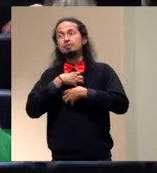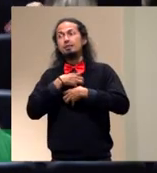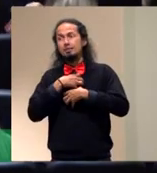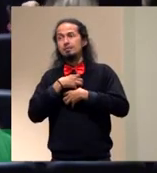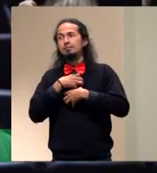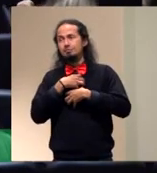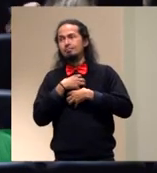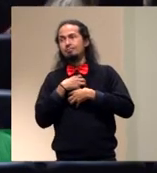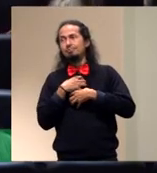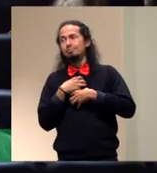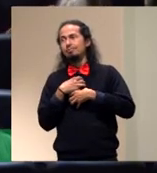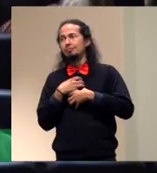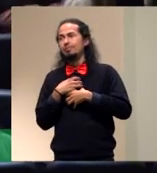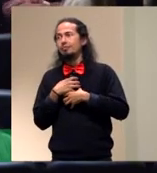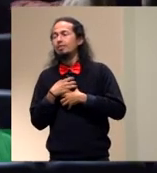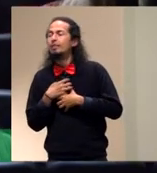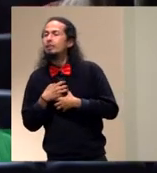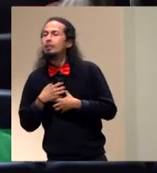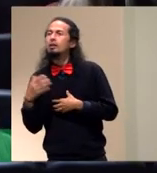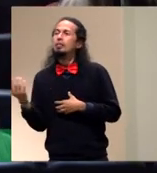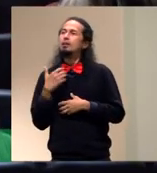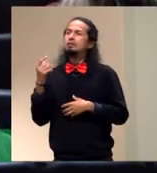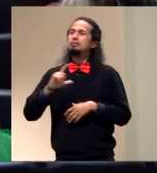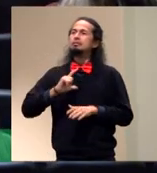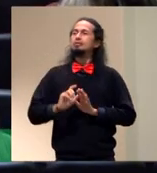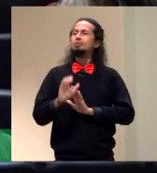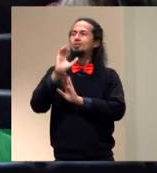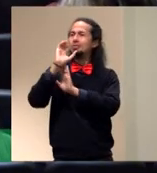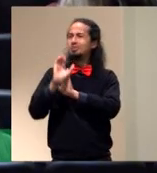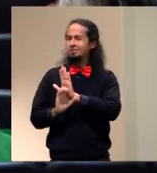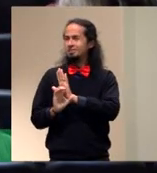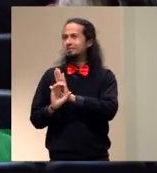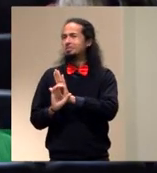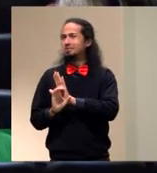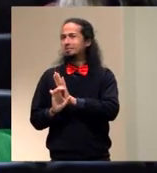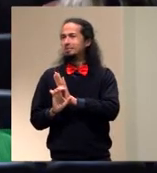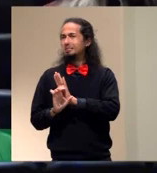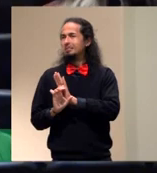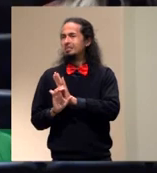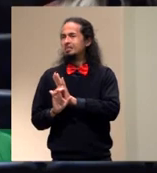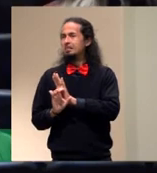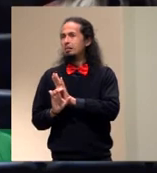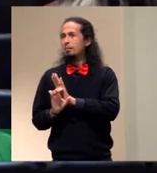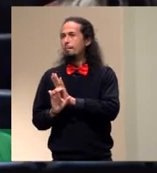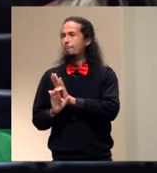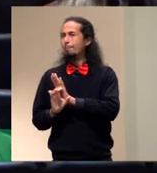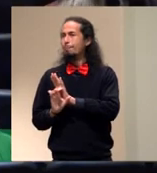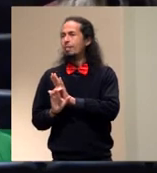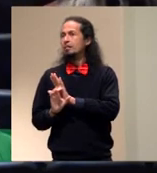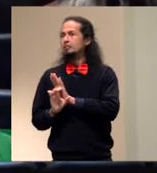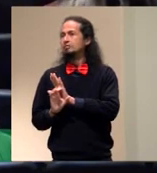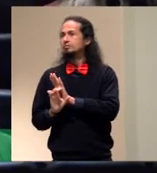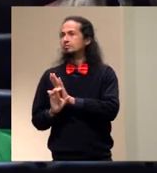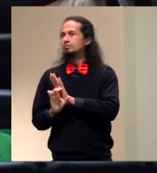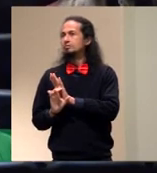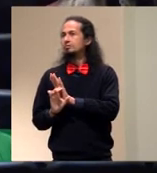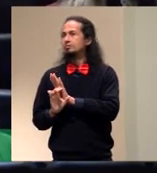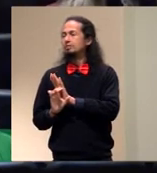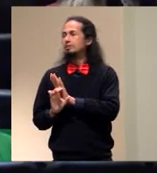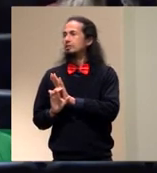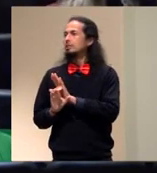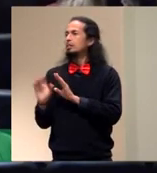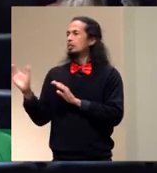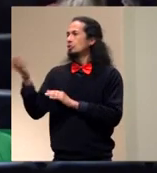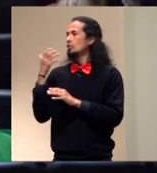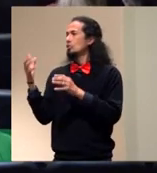na BNCC no início, nós temos currículo, acho que muitas pessoas e grupo em torno